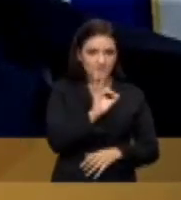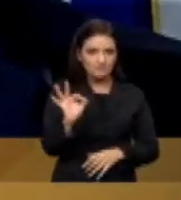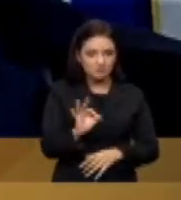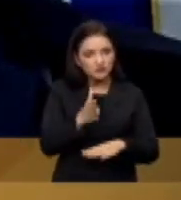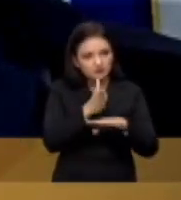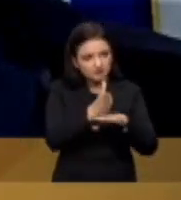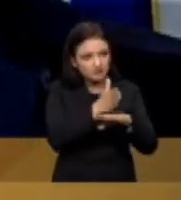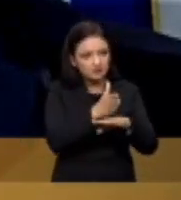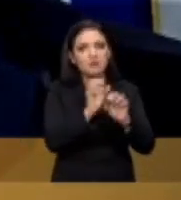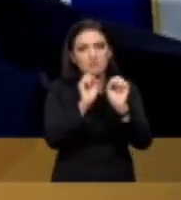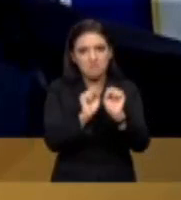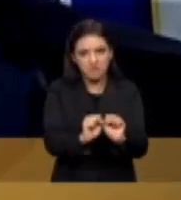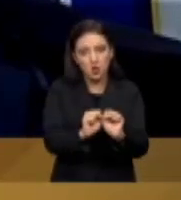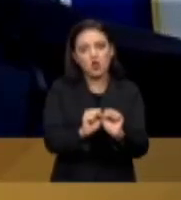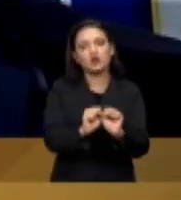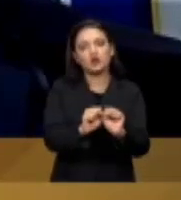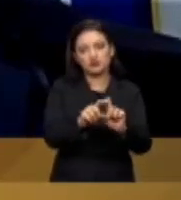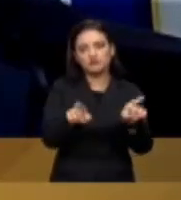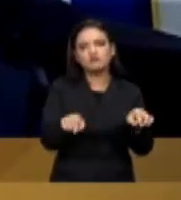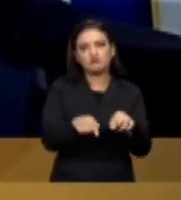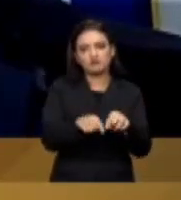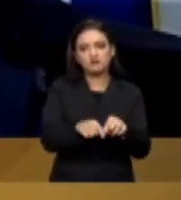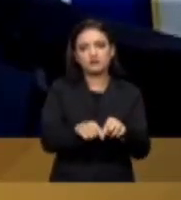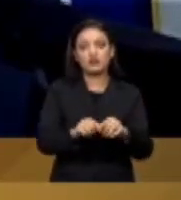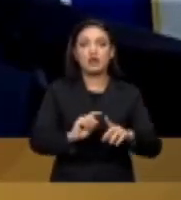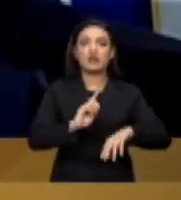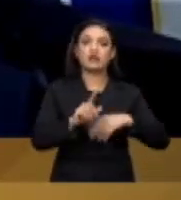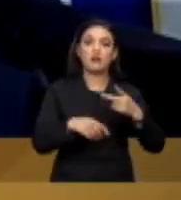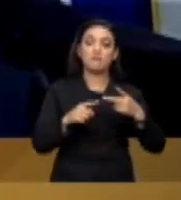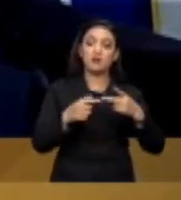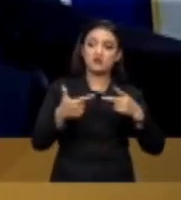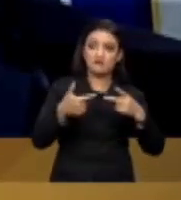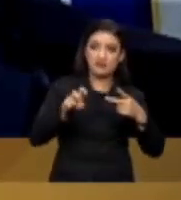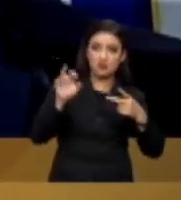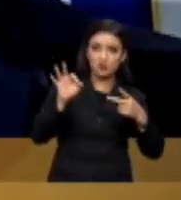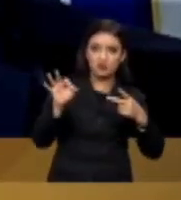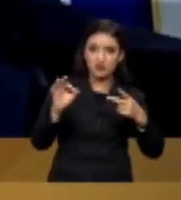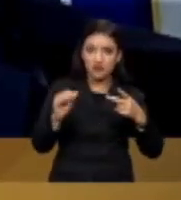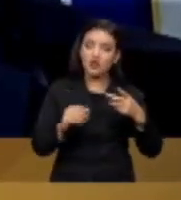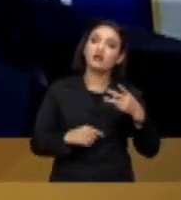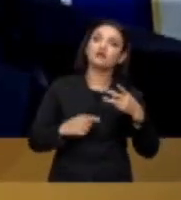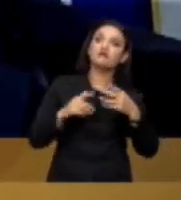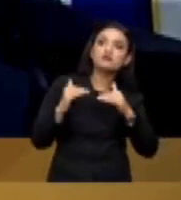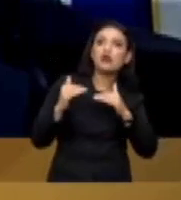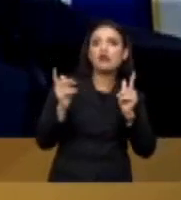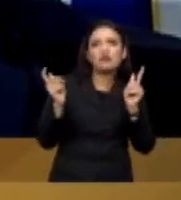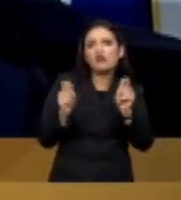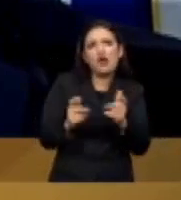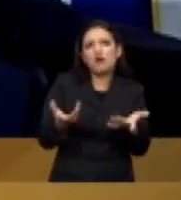capacidade espacial de acesso, depois aumentou para 25%. É um exemplo a ser